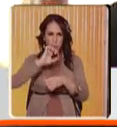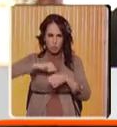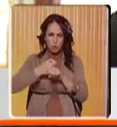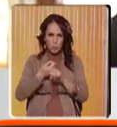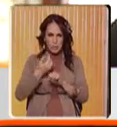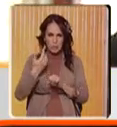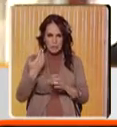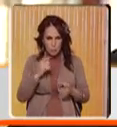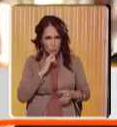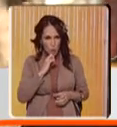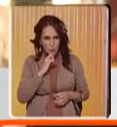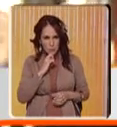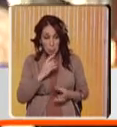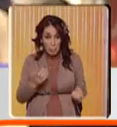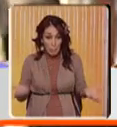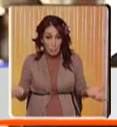Meu Deus.